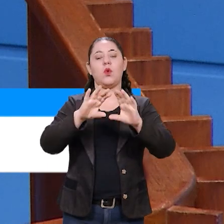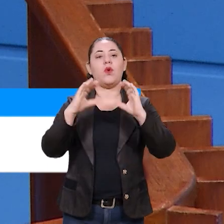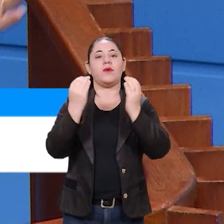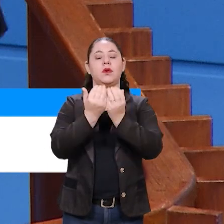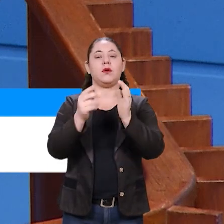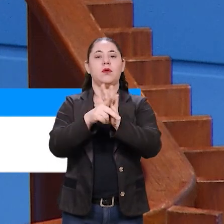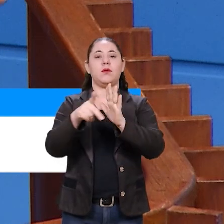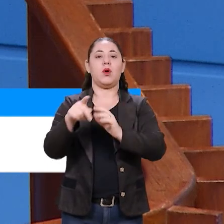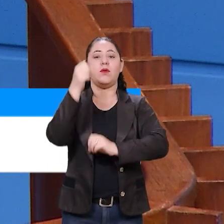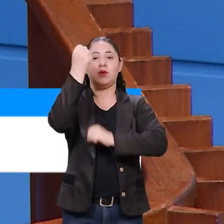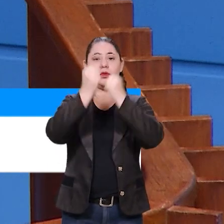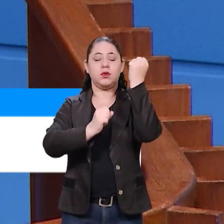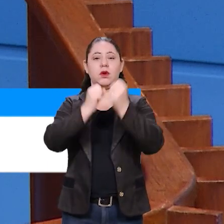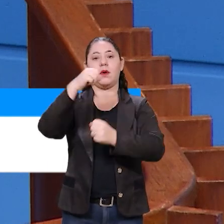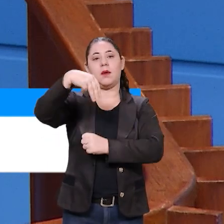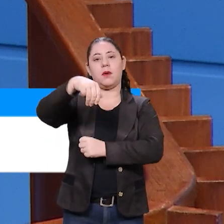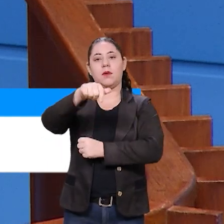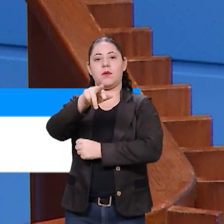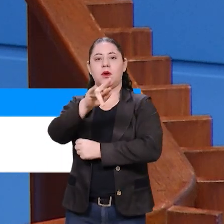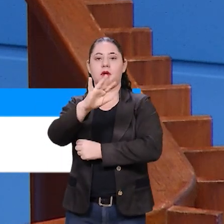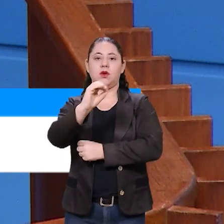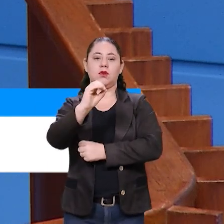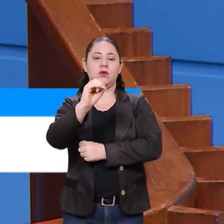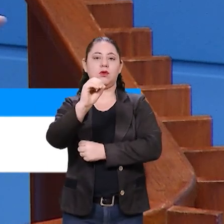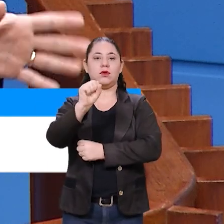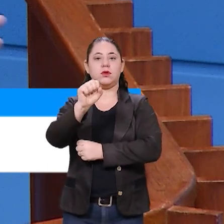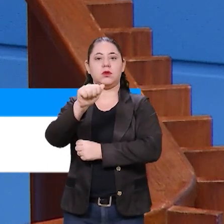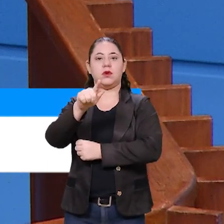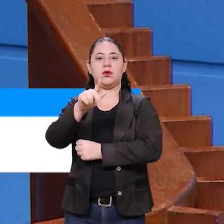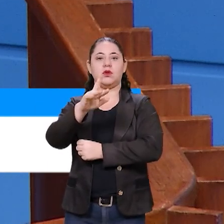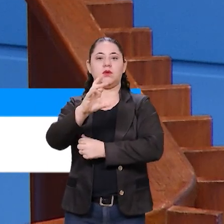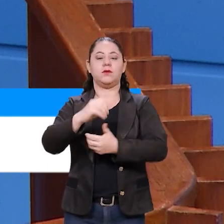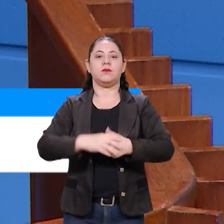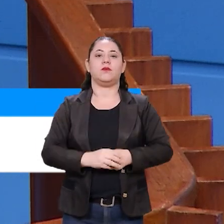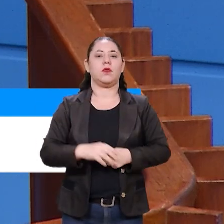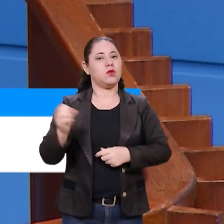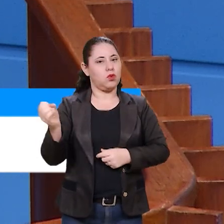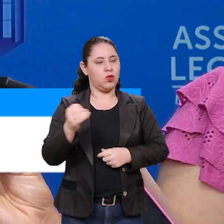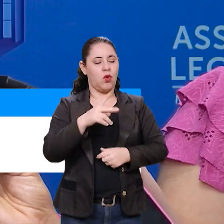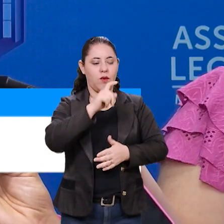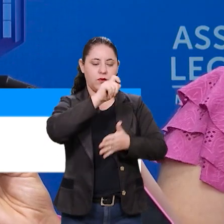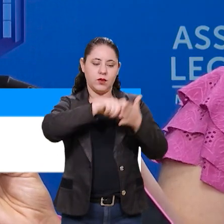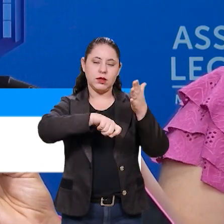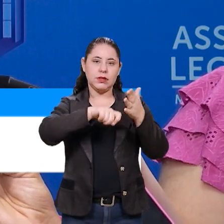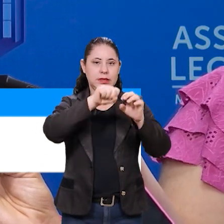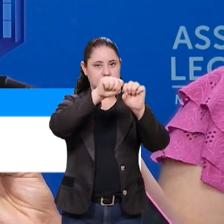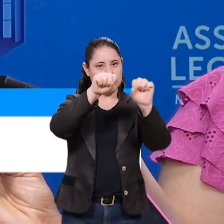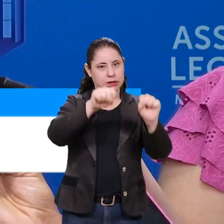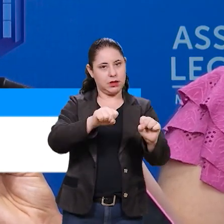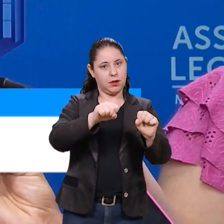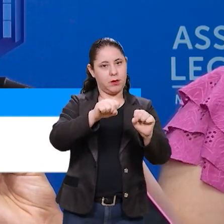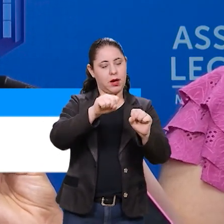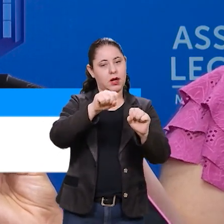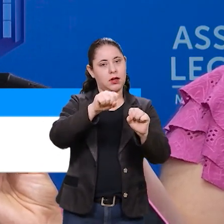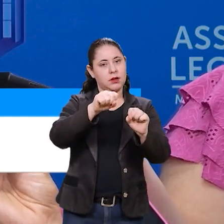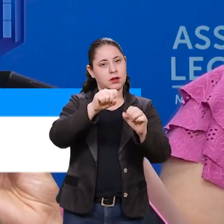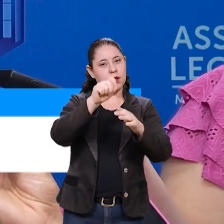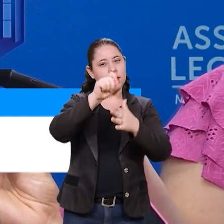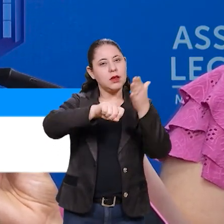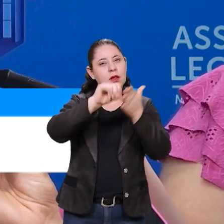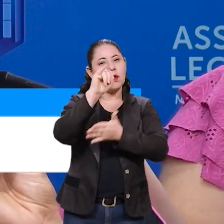de Economia da Confederação Nacional de Indústria, Mário Sérgio Teles. Esse novo sistema